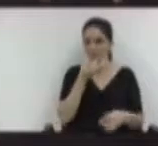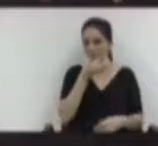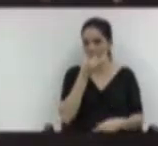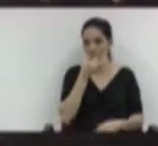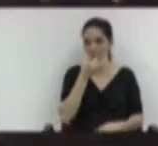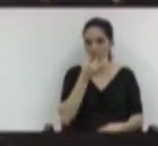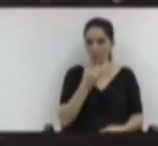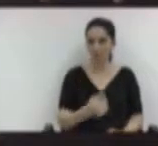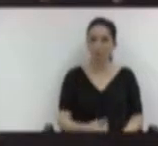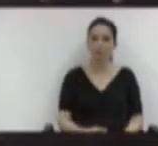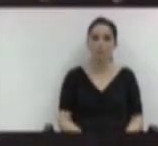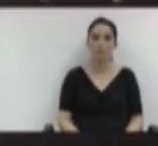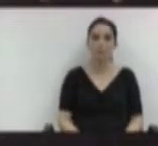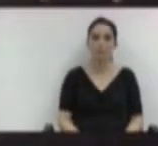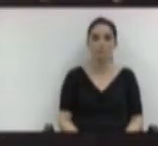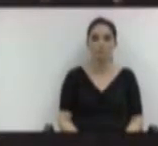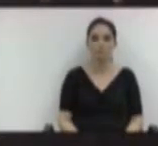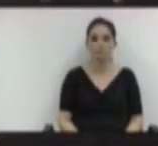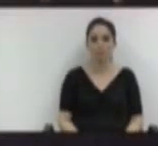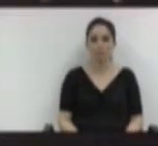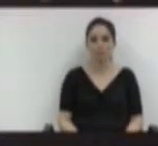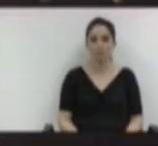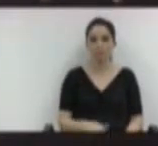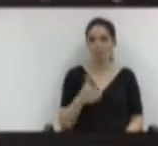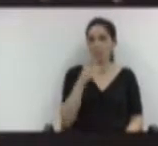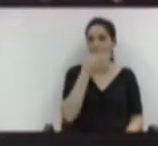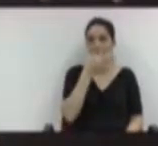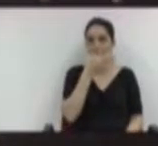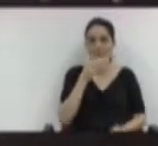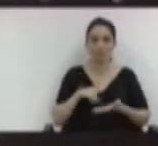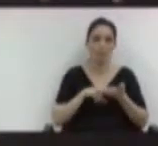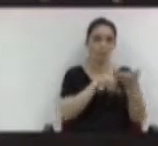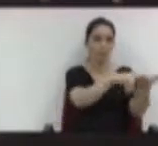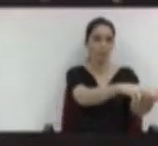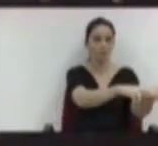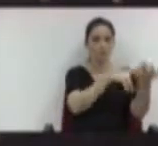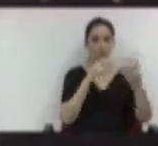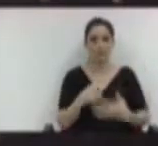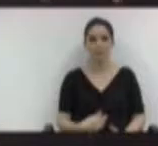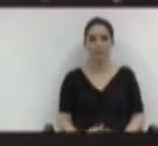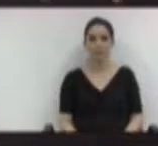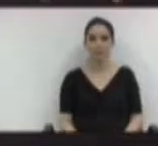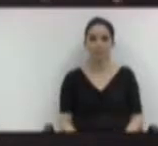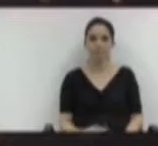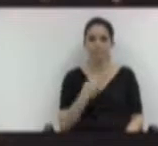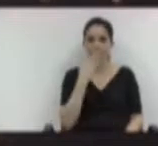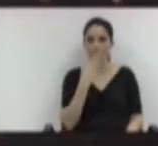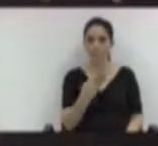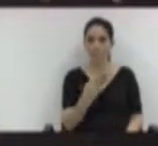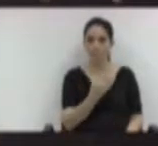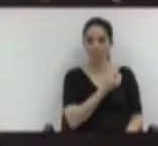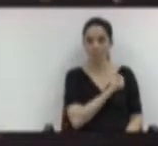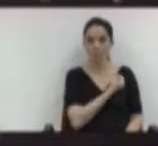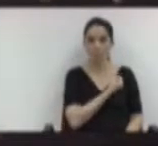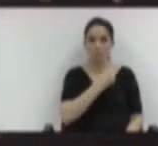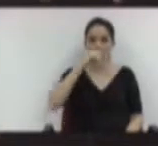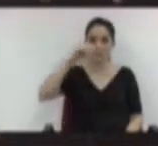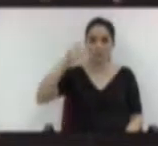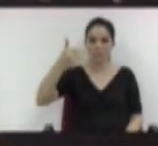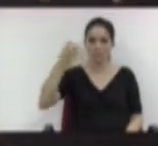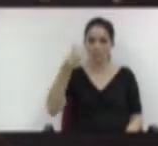915 está em discussão. Não havendo quem queira, encaminhe-se ao Poder Executivo. Requerimento